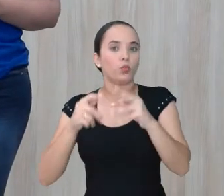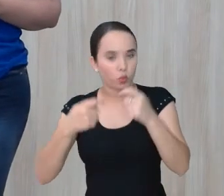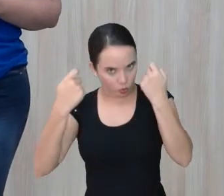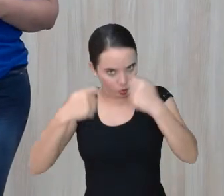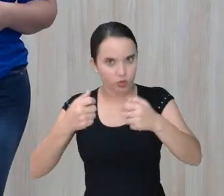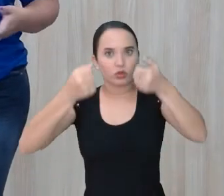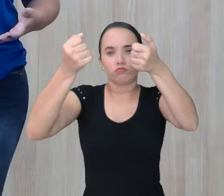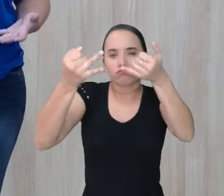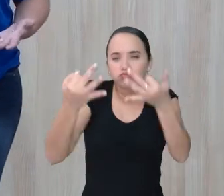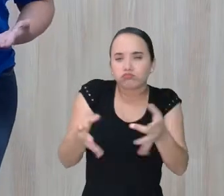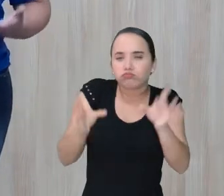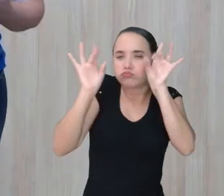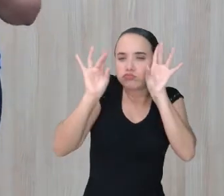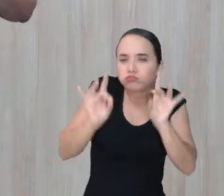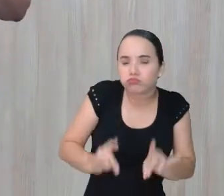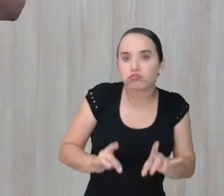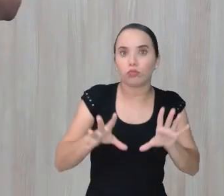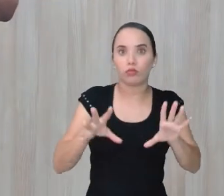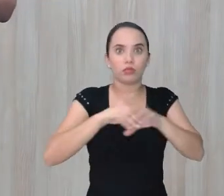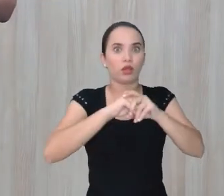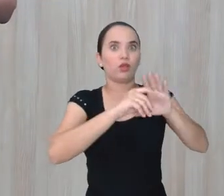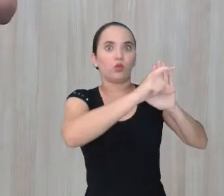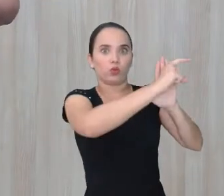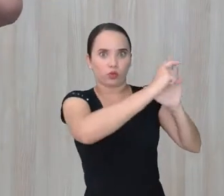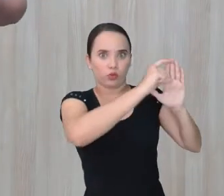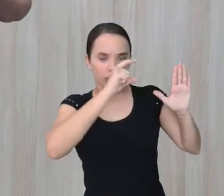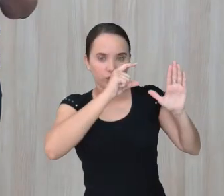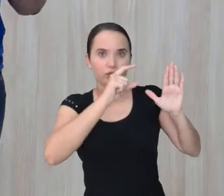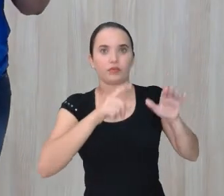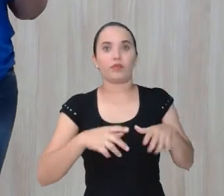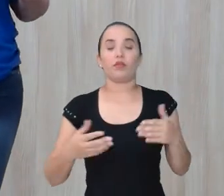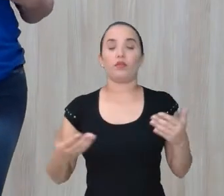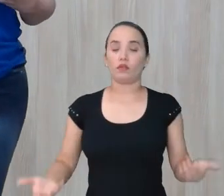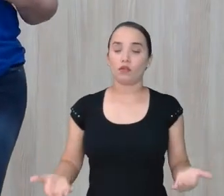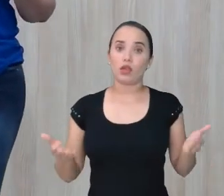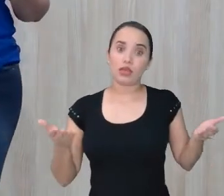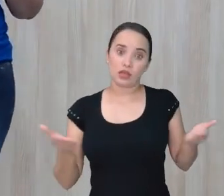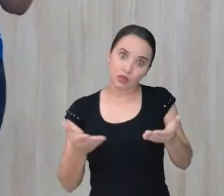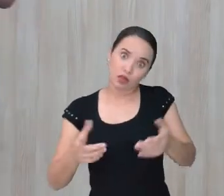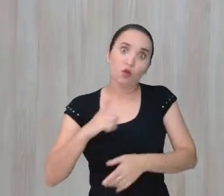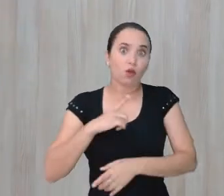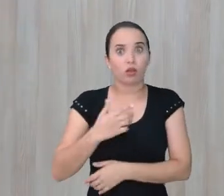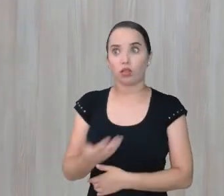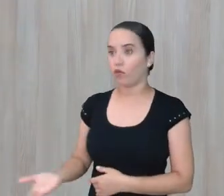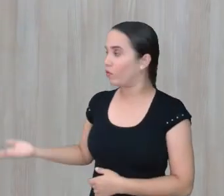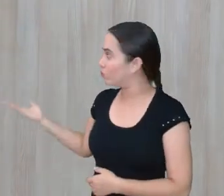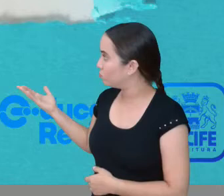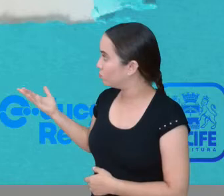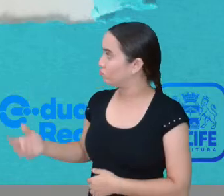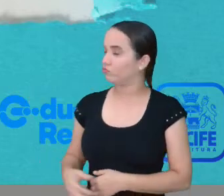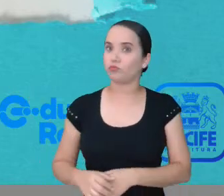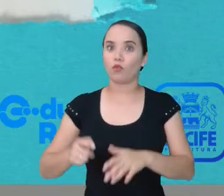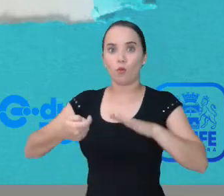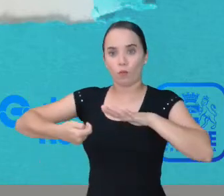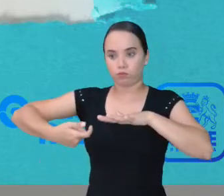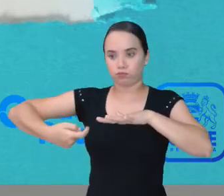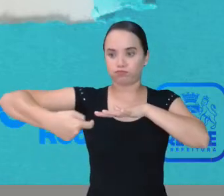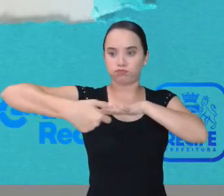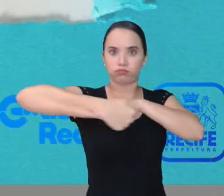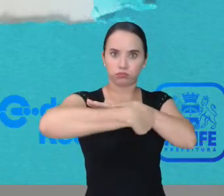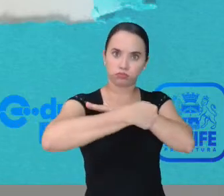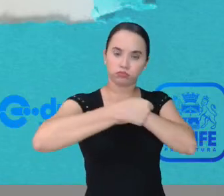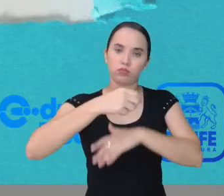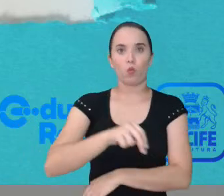primeiro parágrafo. E aí entra essa questão de fake news, como você está vendo na tela. Fake news